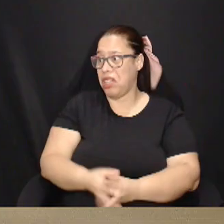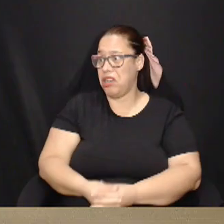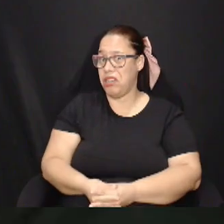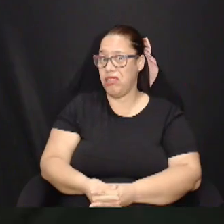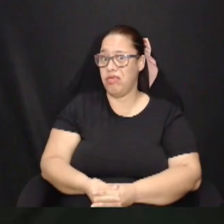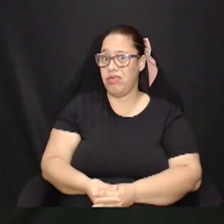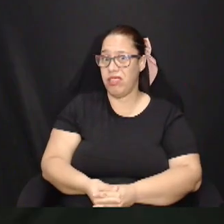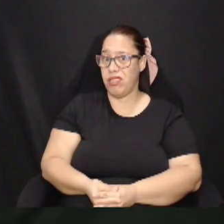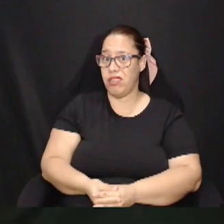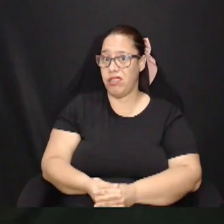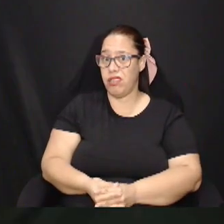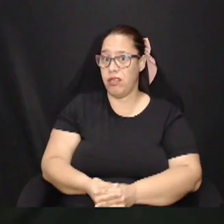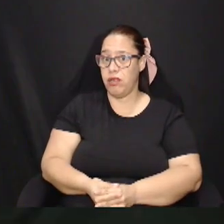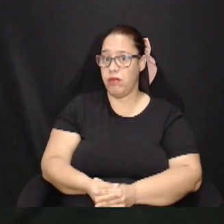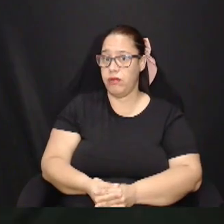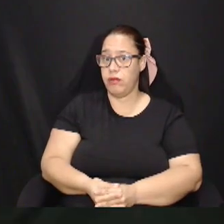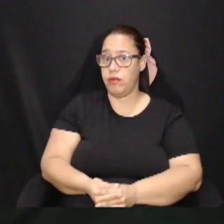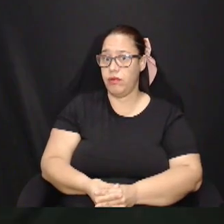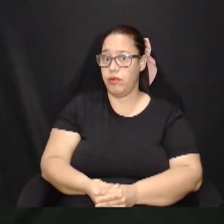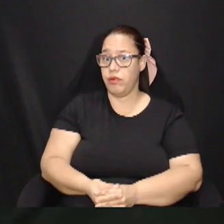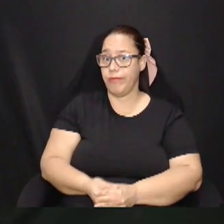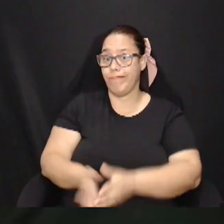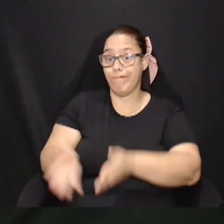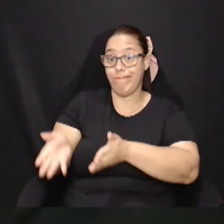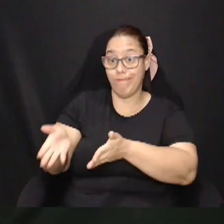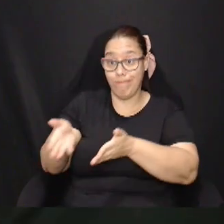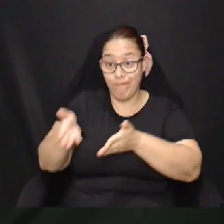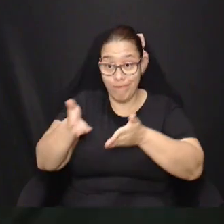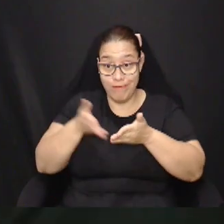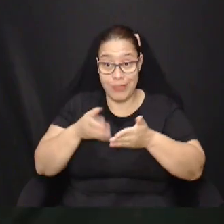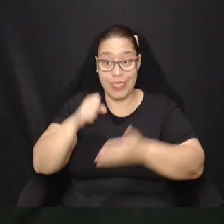acaba também trazendo uma crise